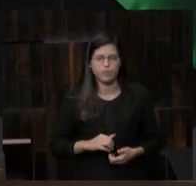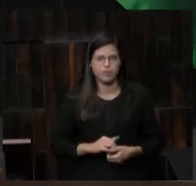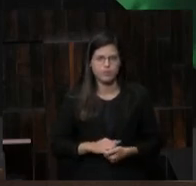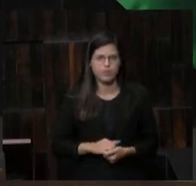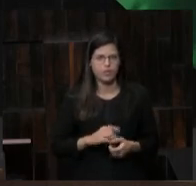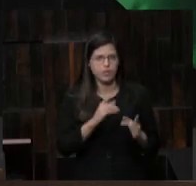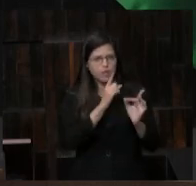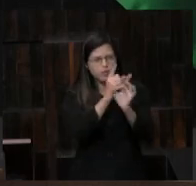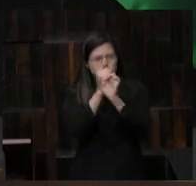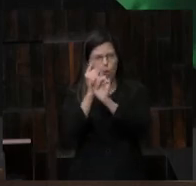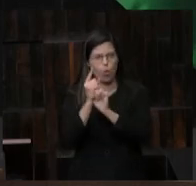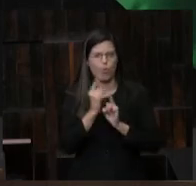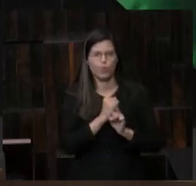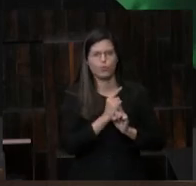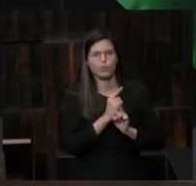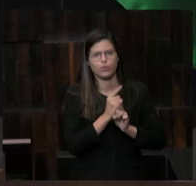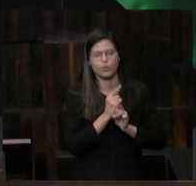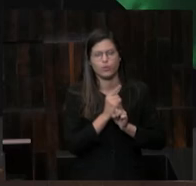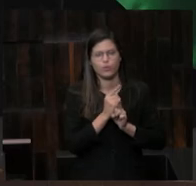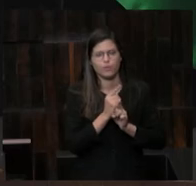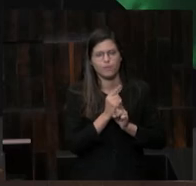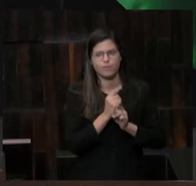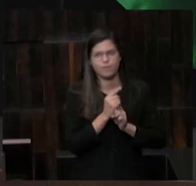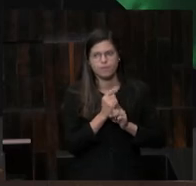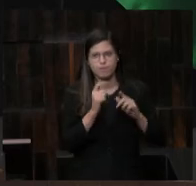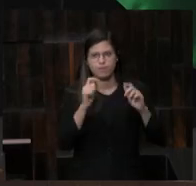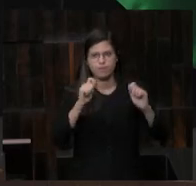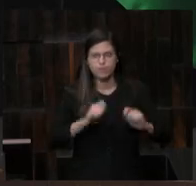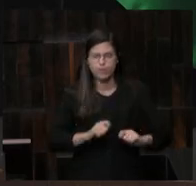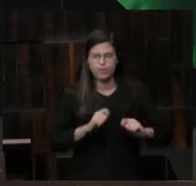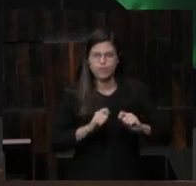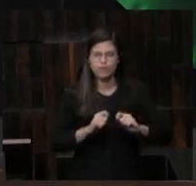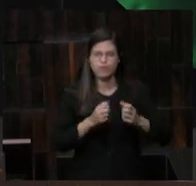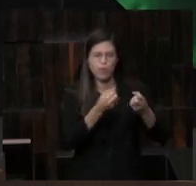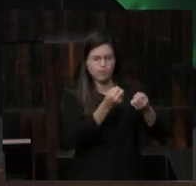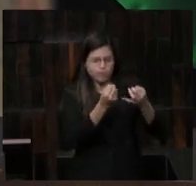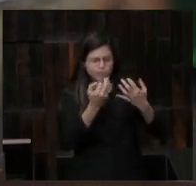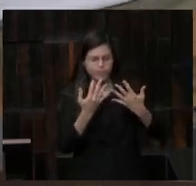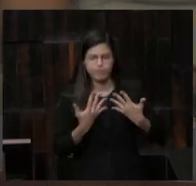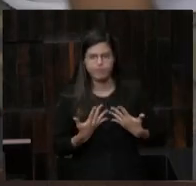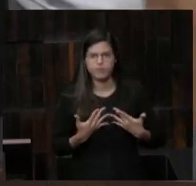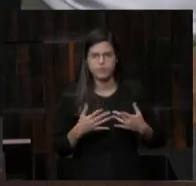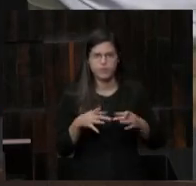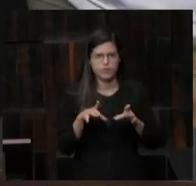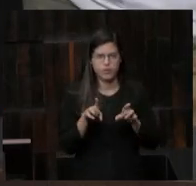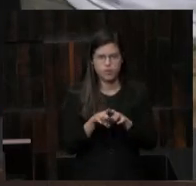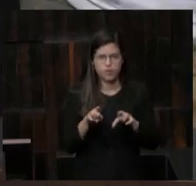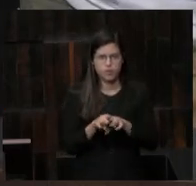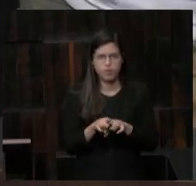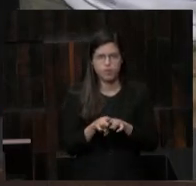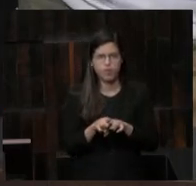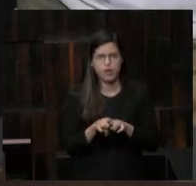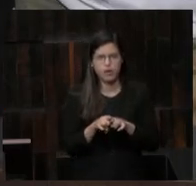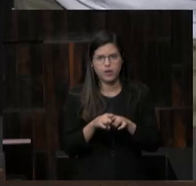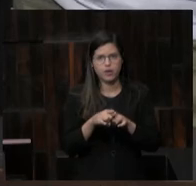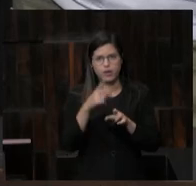desse encontro, onde é possível que se escute e que se torne público aqui